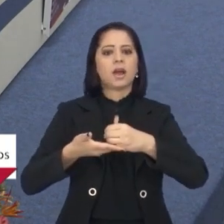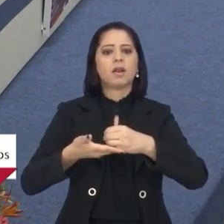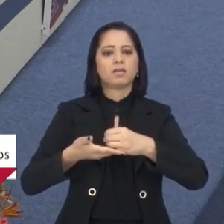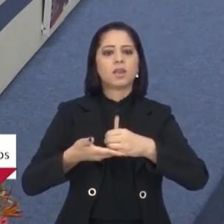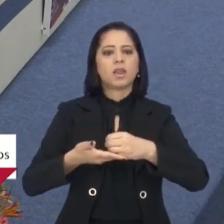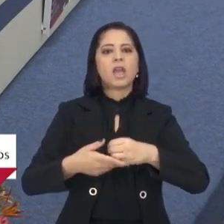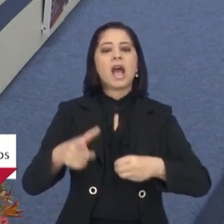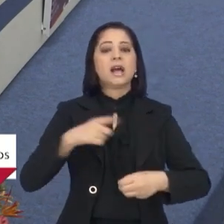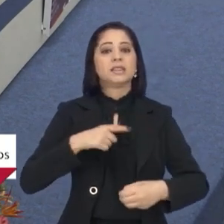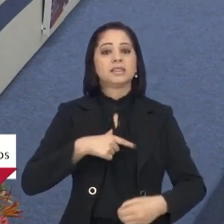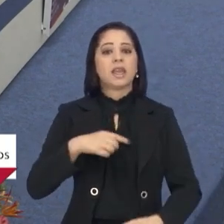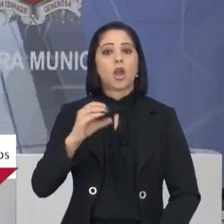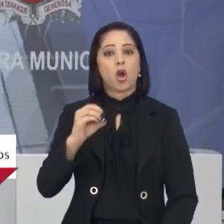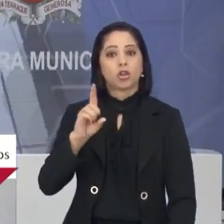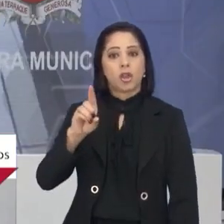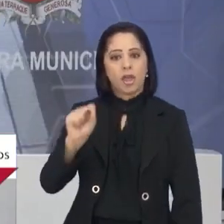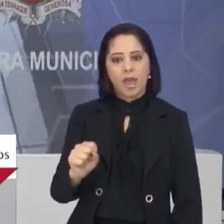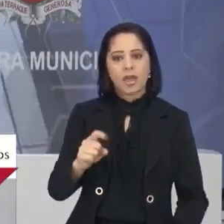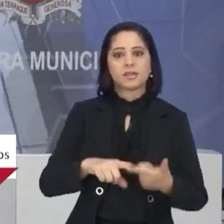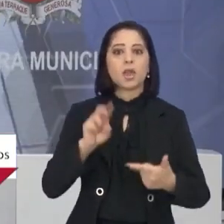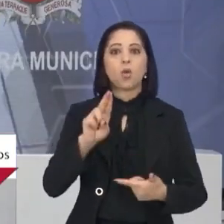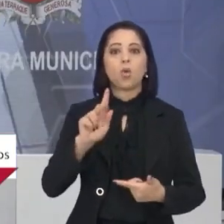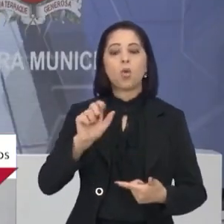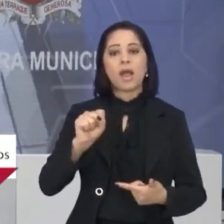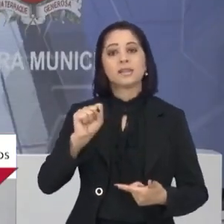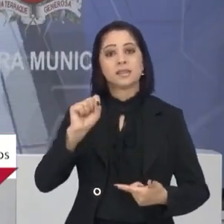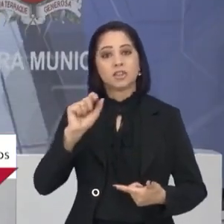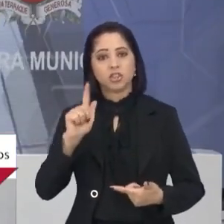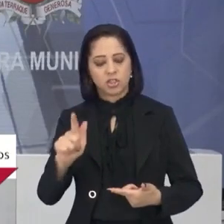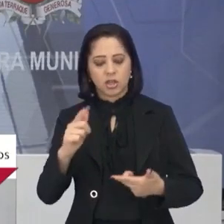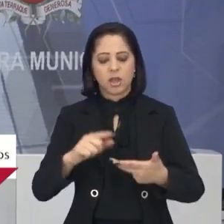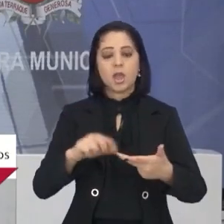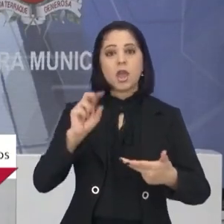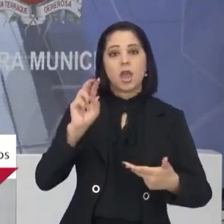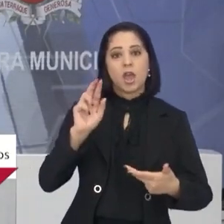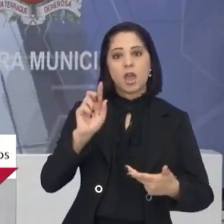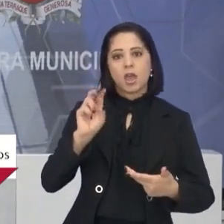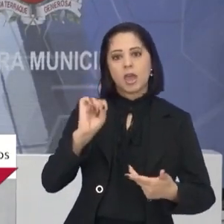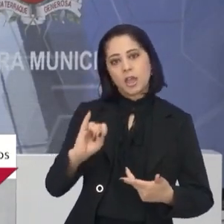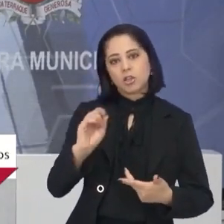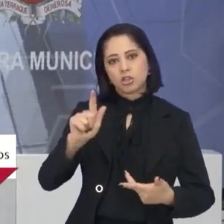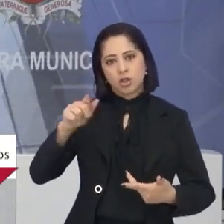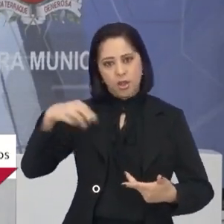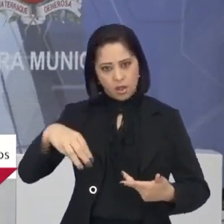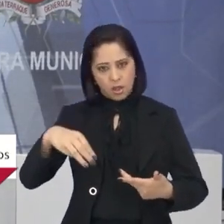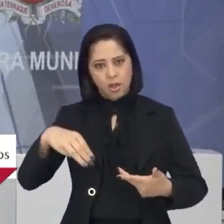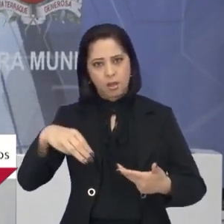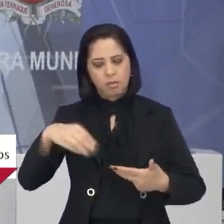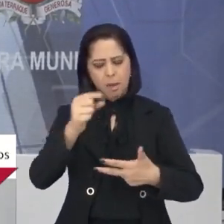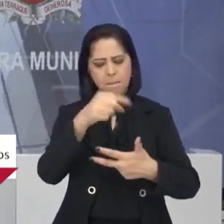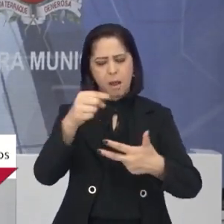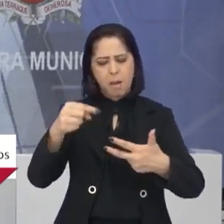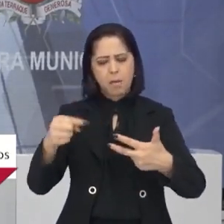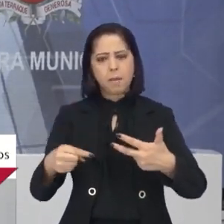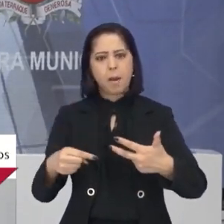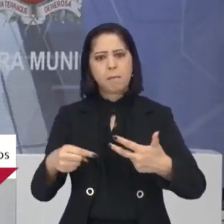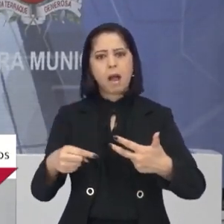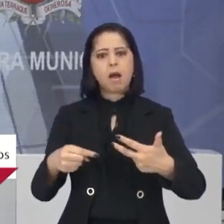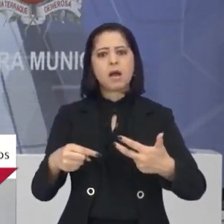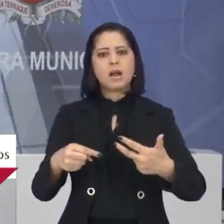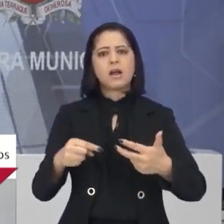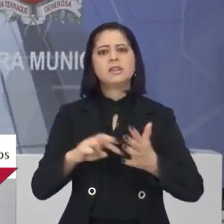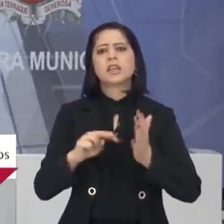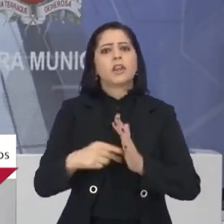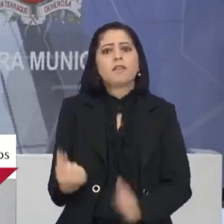das odss do SG o IGM né também o IGM também do que são os indicadores e Isso serve por uma única